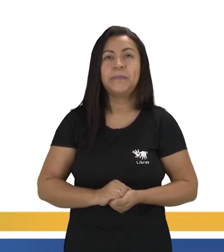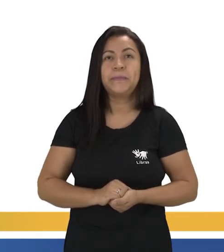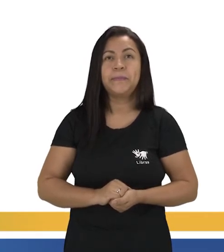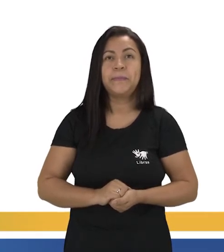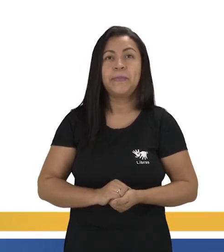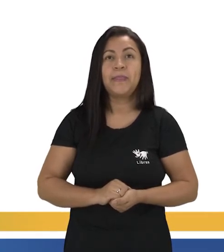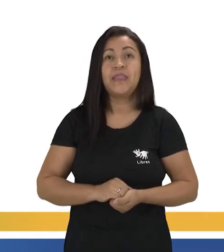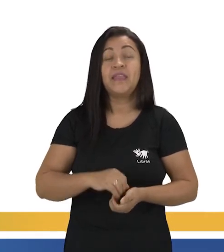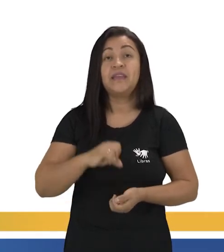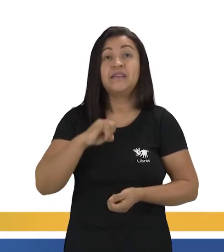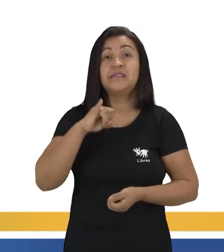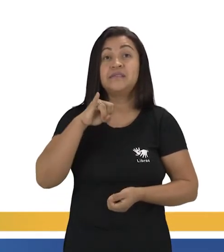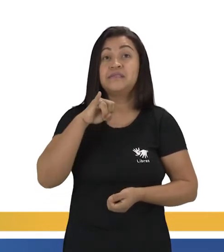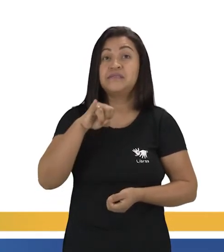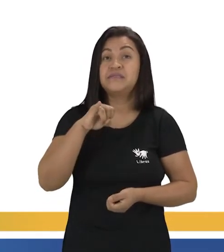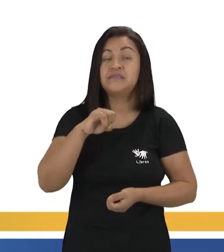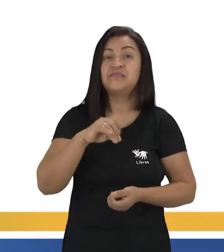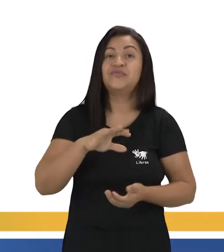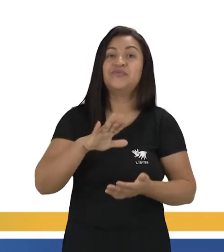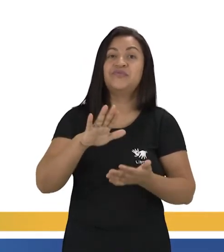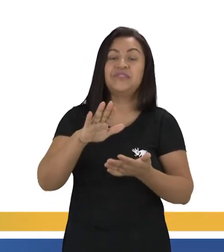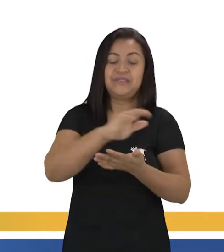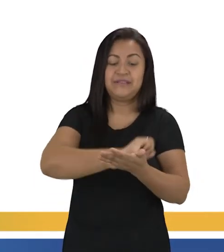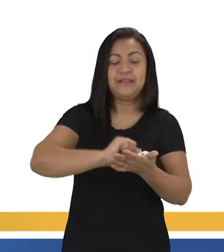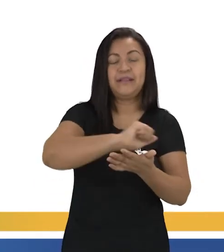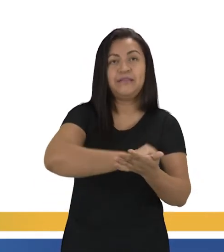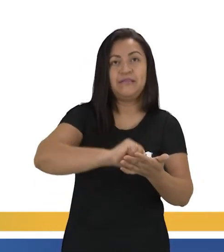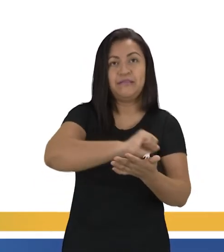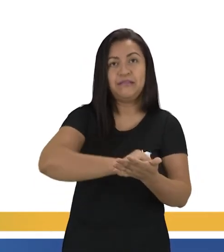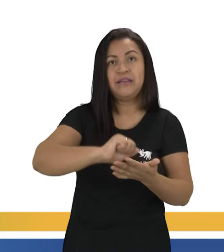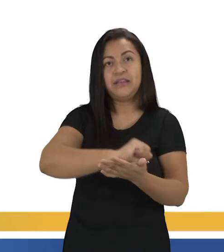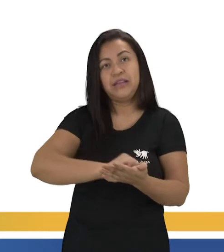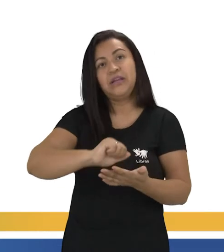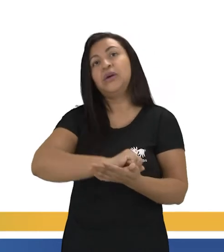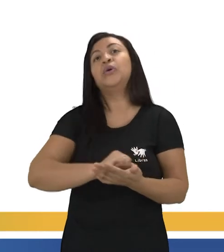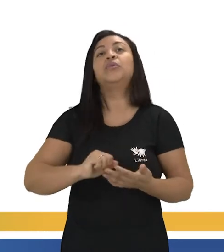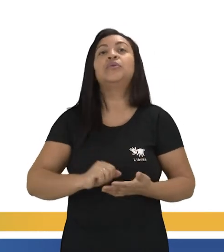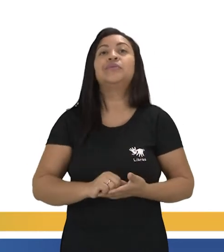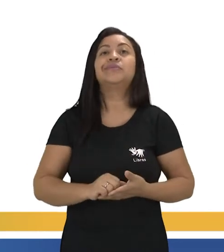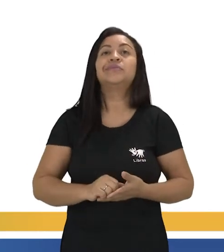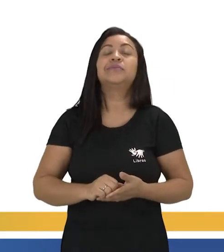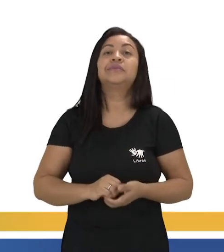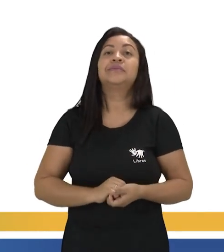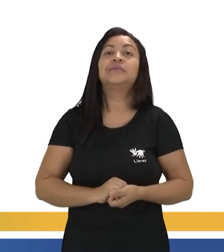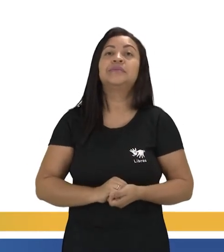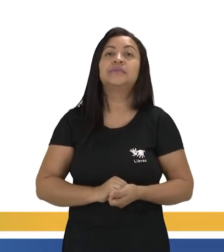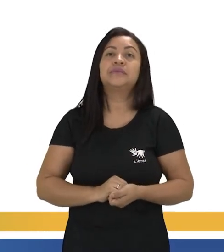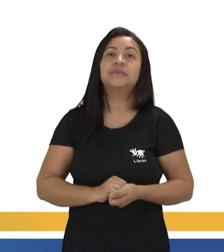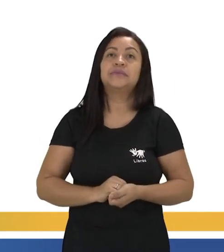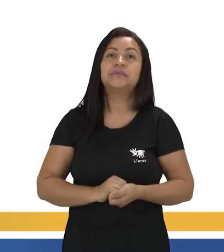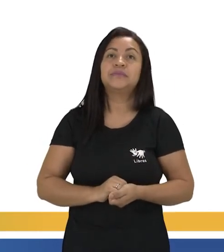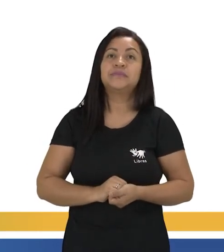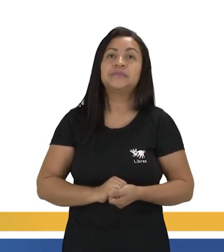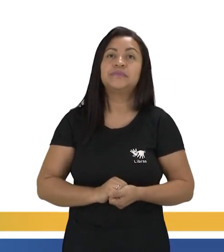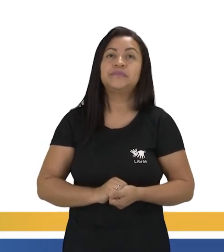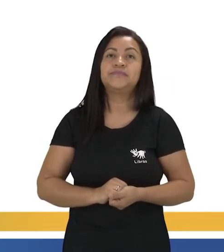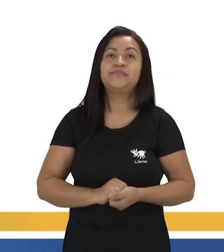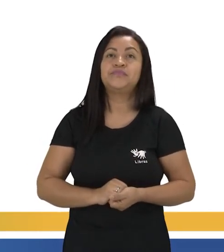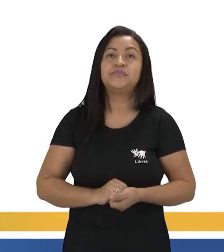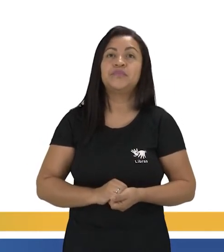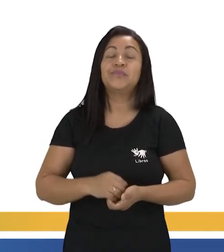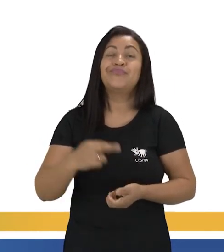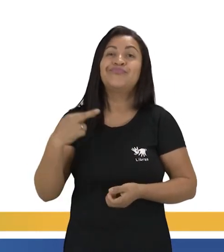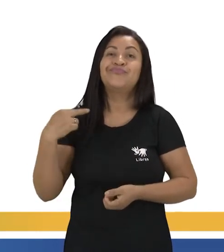Se você tivesse lavado a louça, we could have had ice cream. We could have had ice cream.